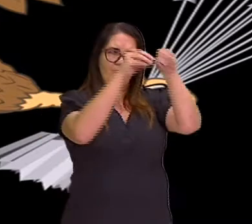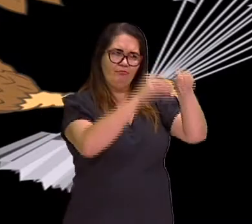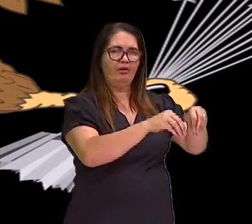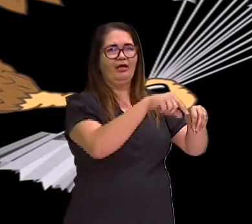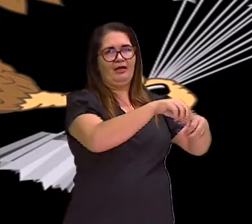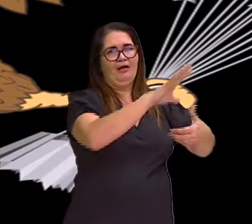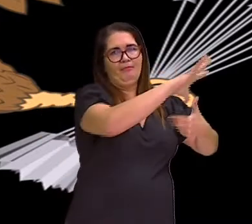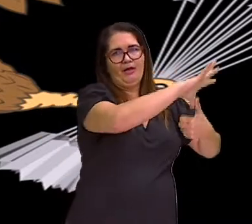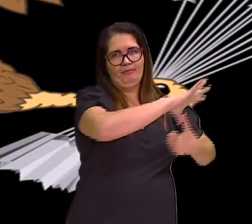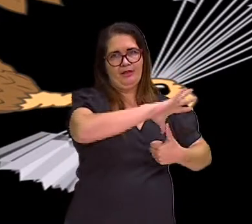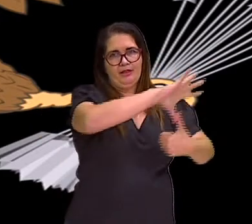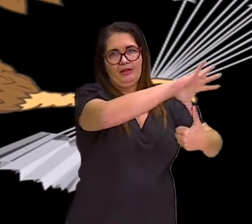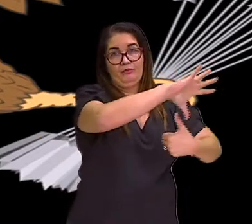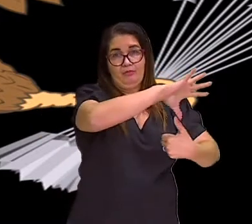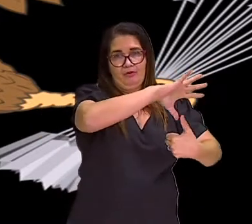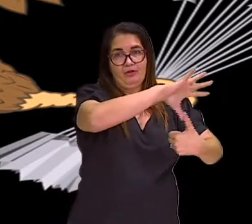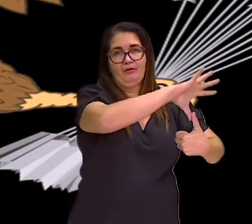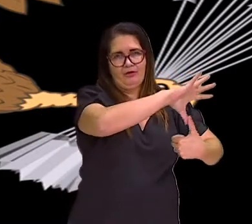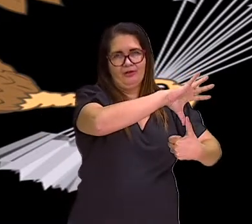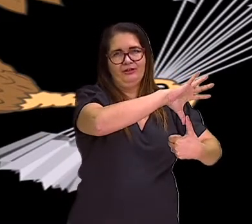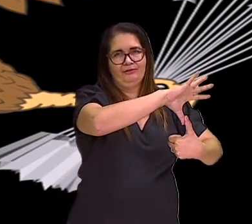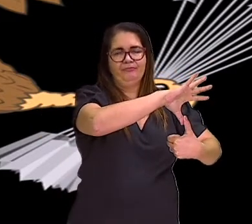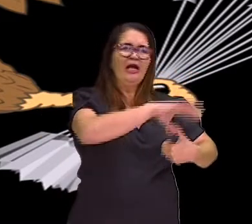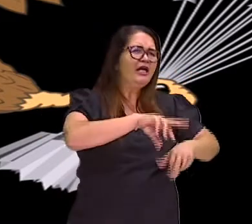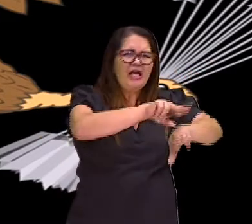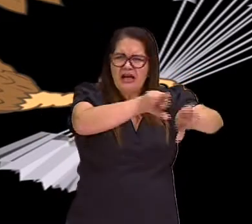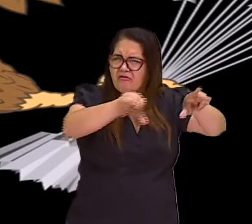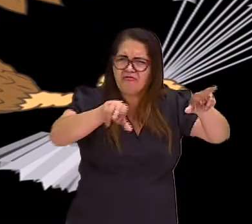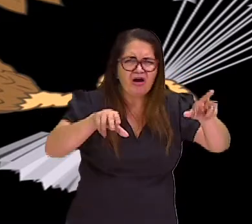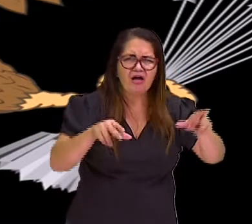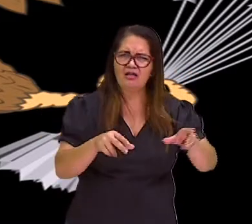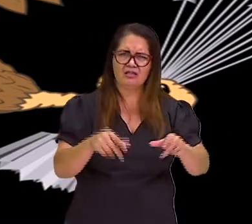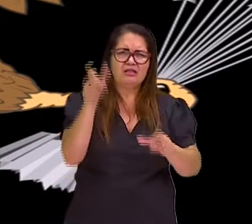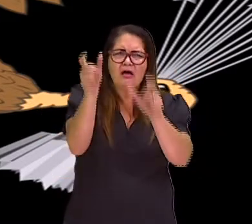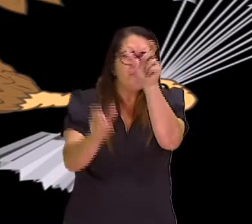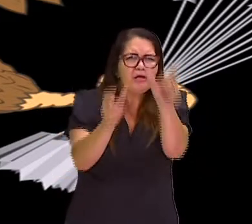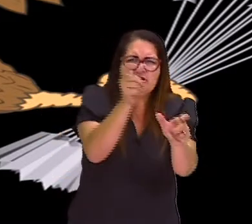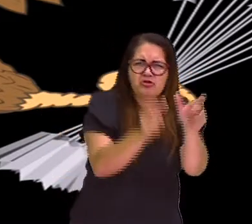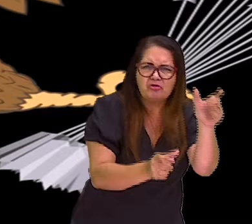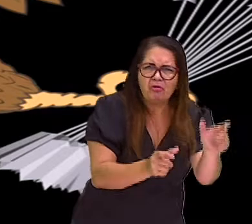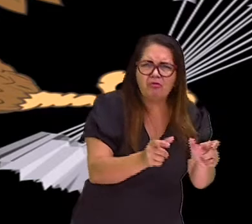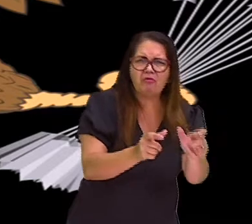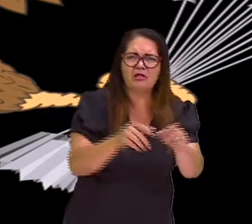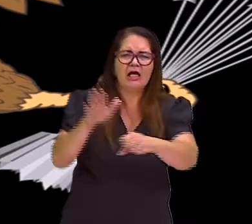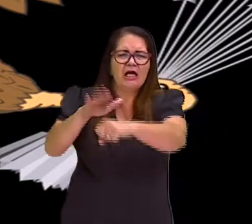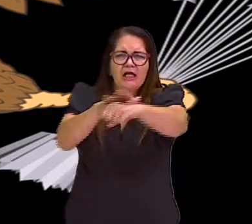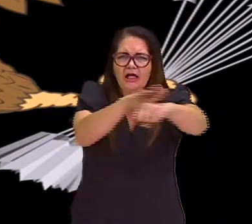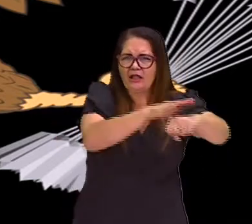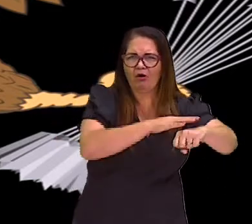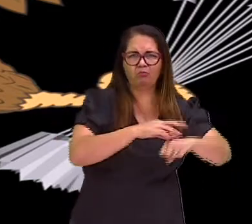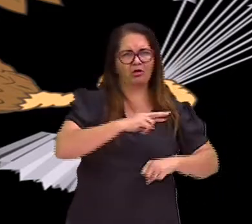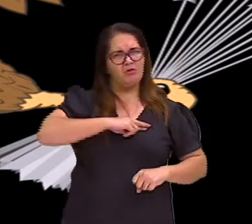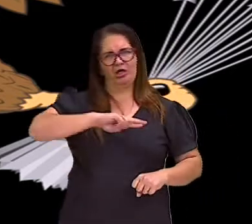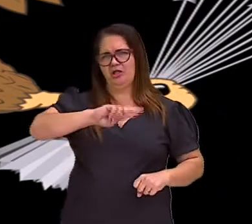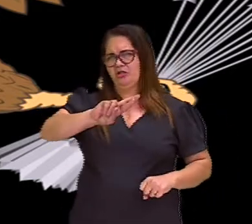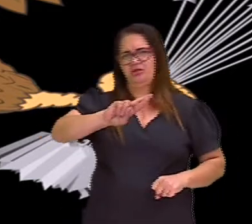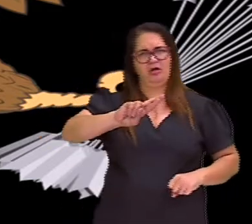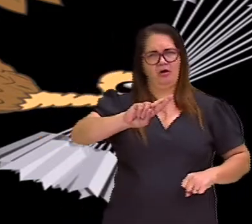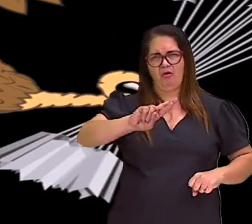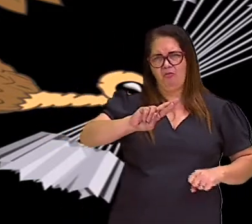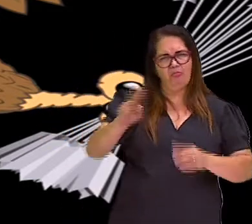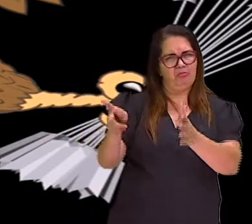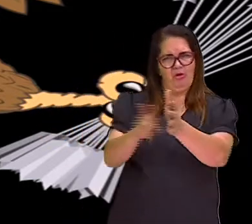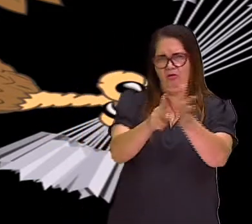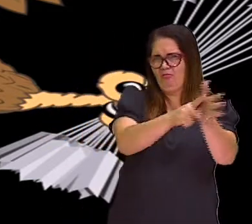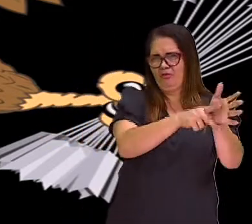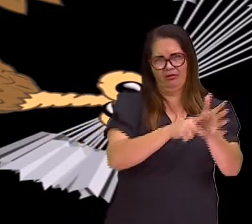de diferentes grupos sociais e religiosos, que instalaram-se em diferentes partes da costa leste